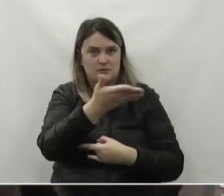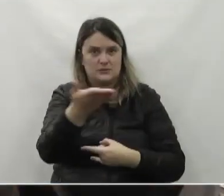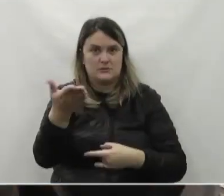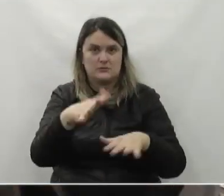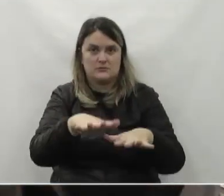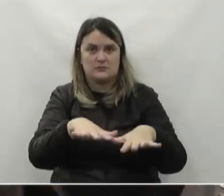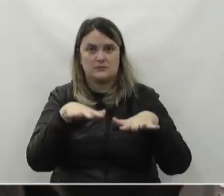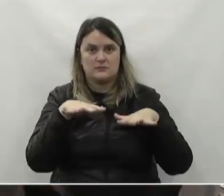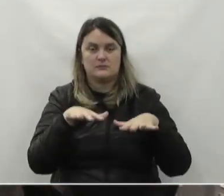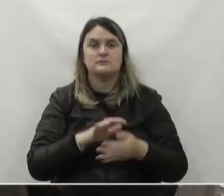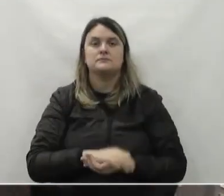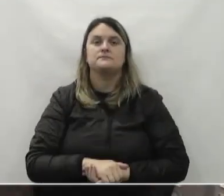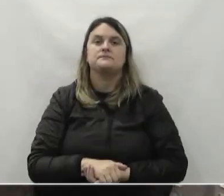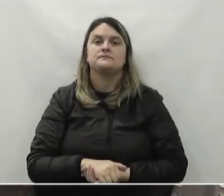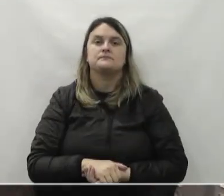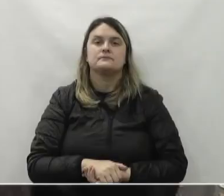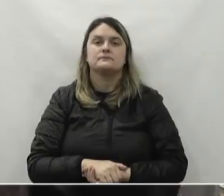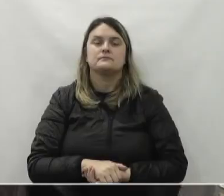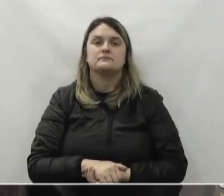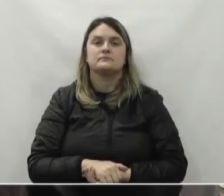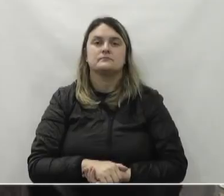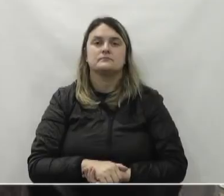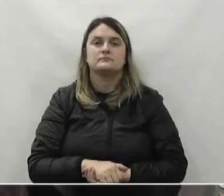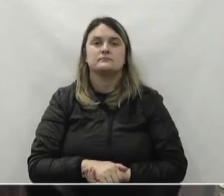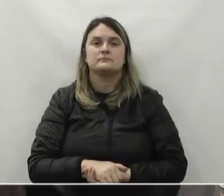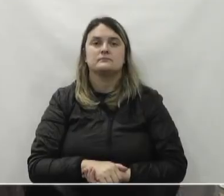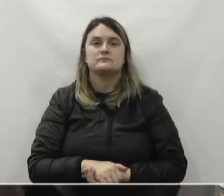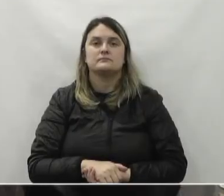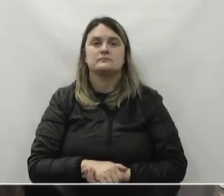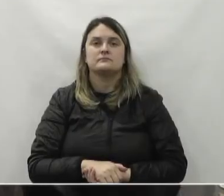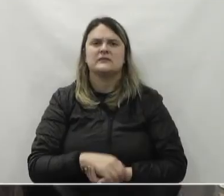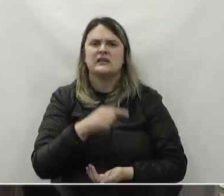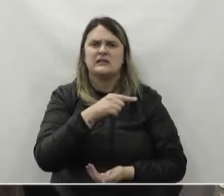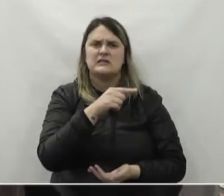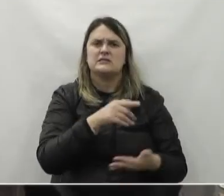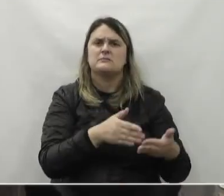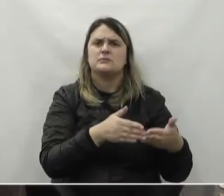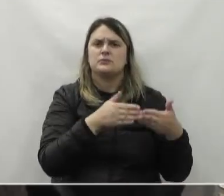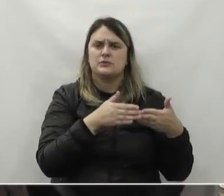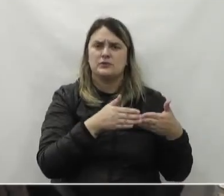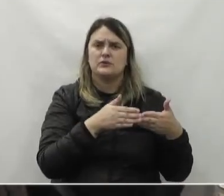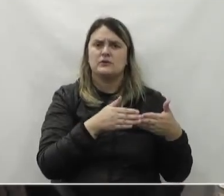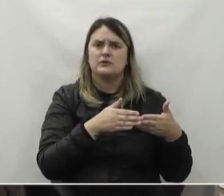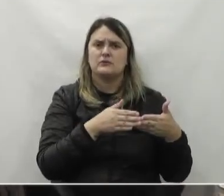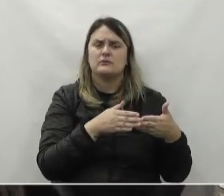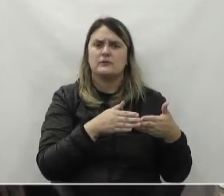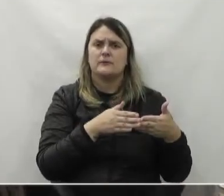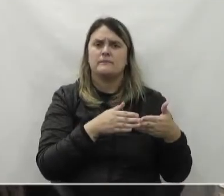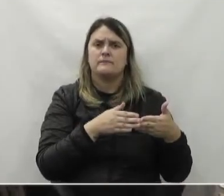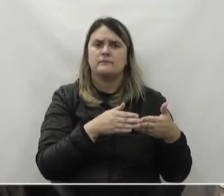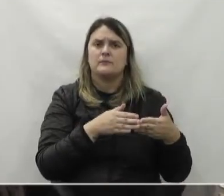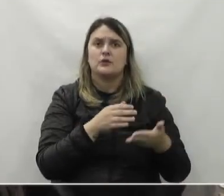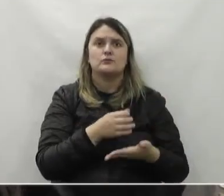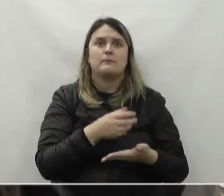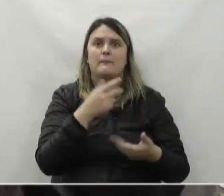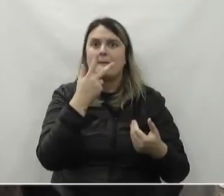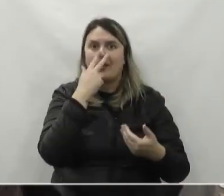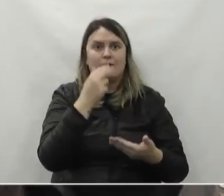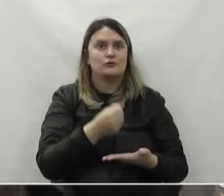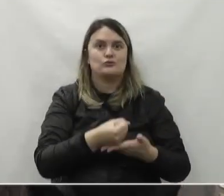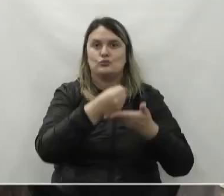presentes. Então, na verdade, esse requerimento ele é um apelo, um pedido de socorro,